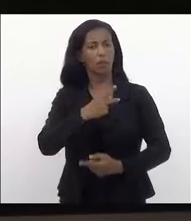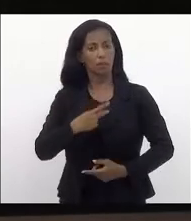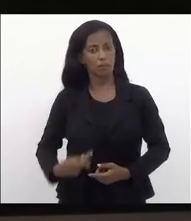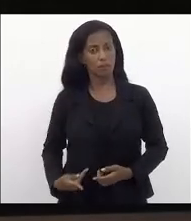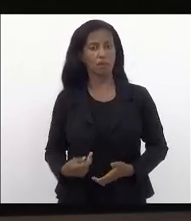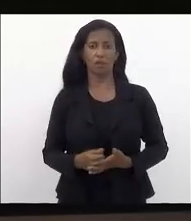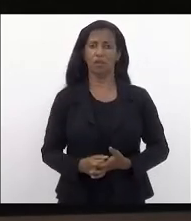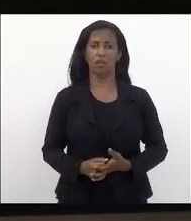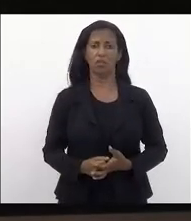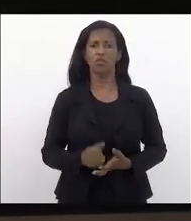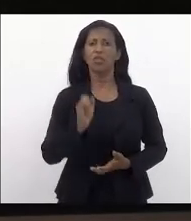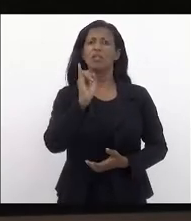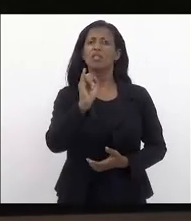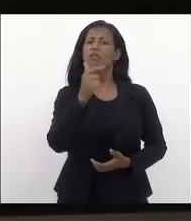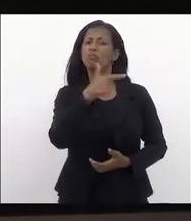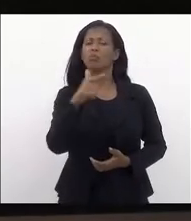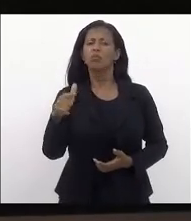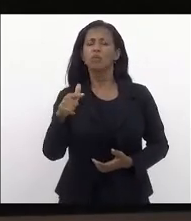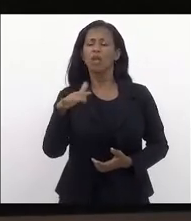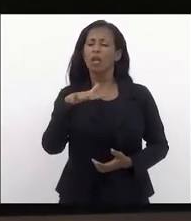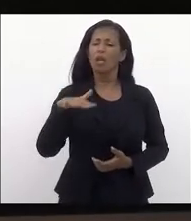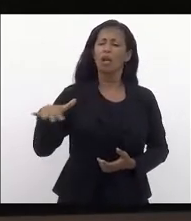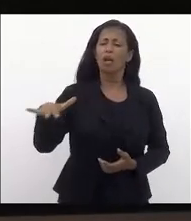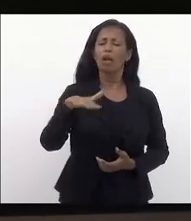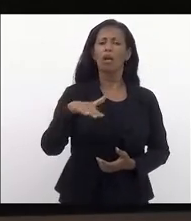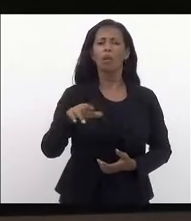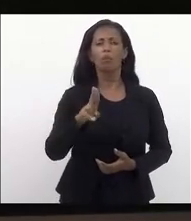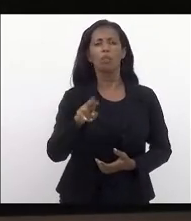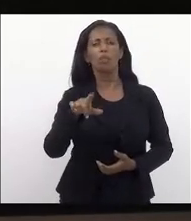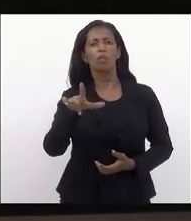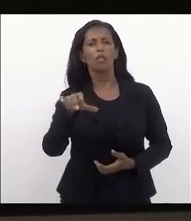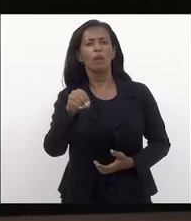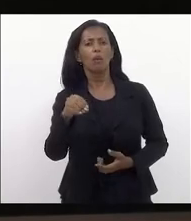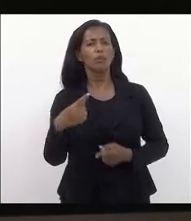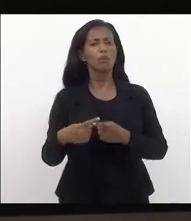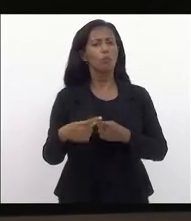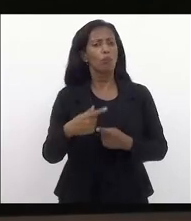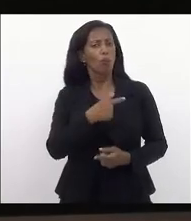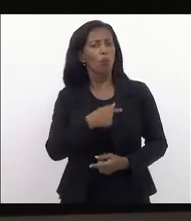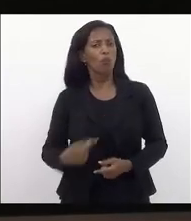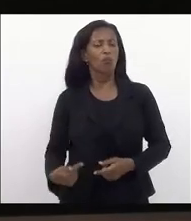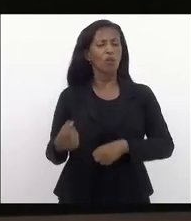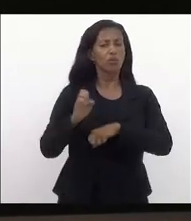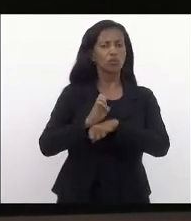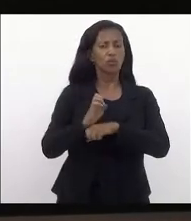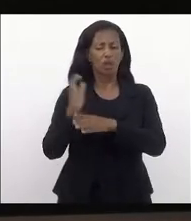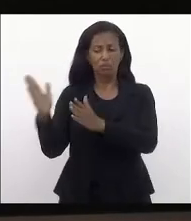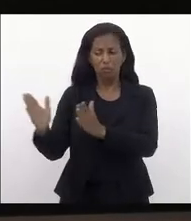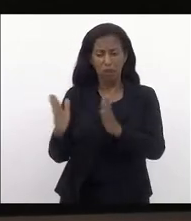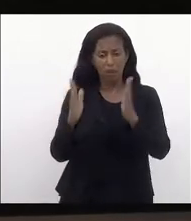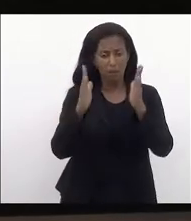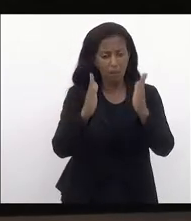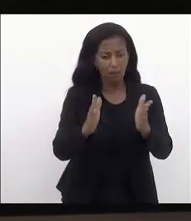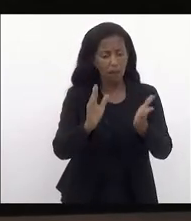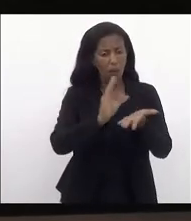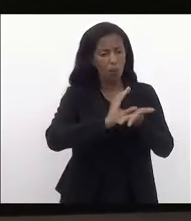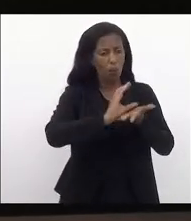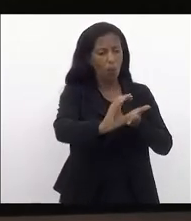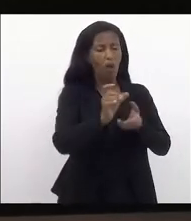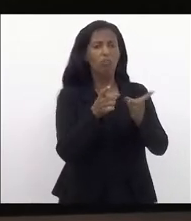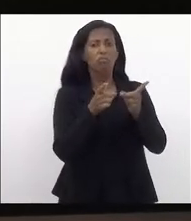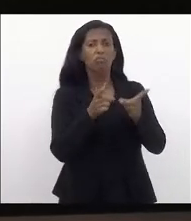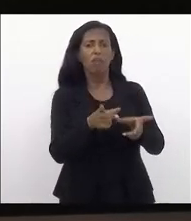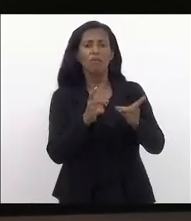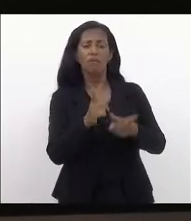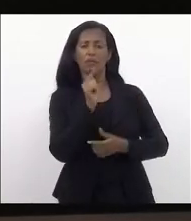se não tem o campus da UESO por que que o governo do estado não pega uma parcela do que recebeu da venda da